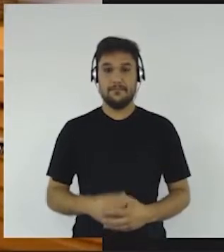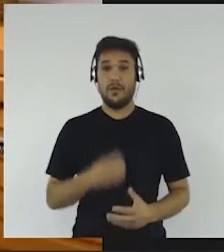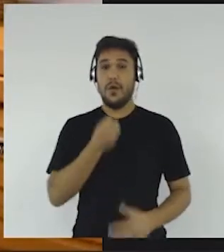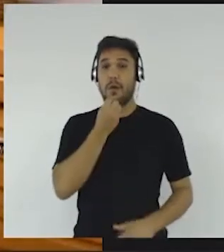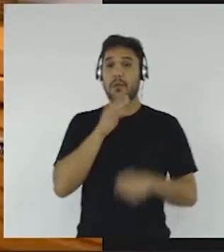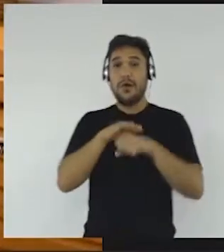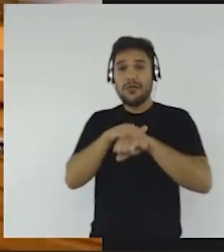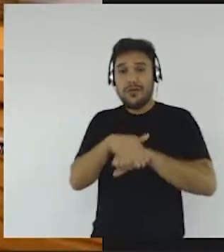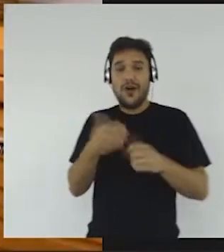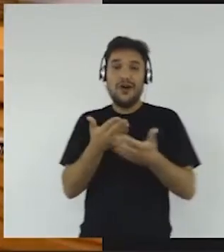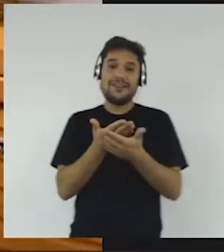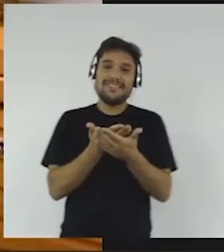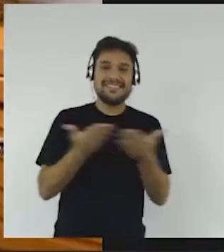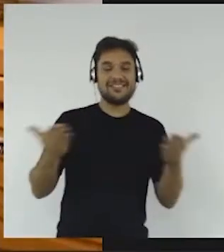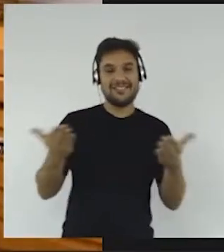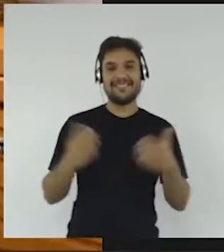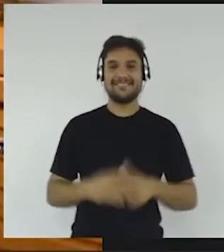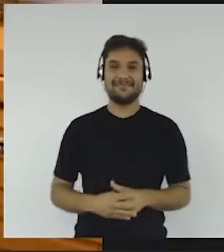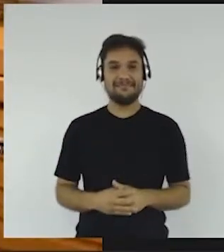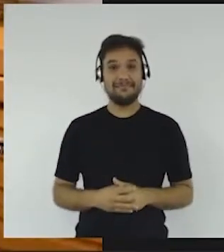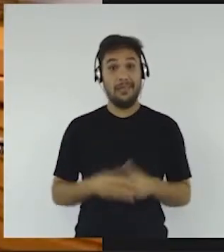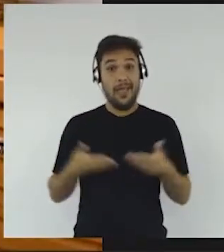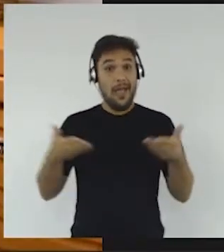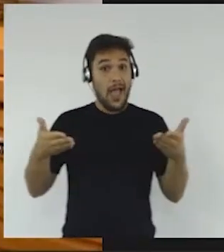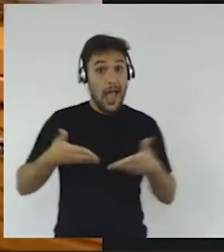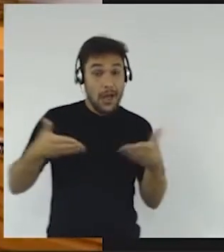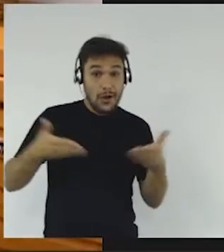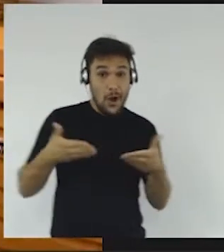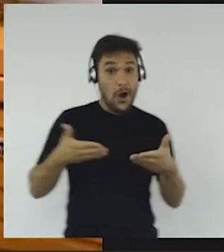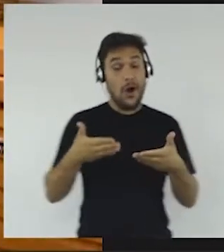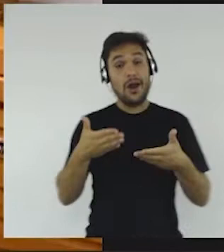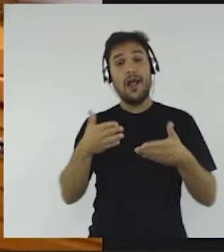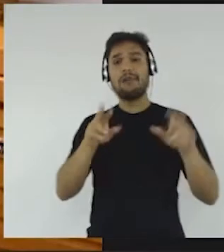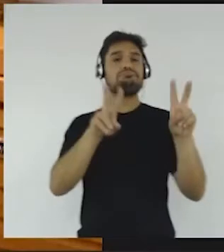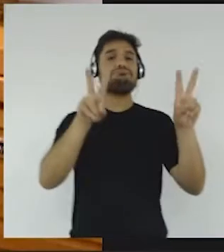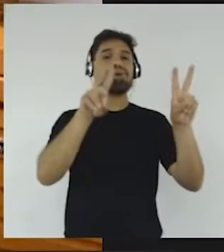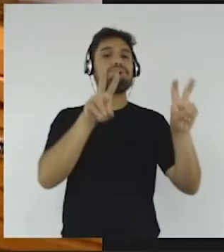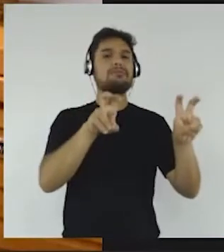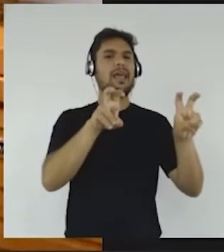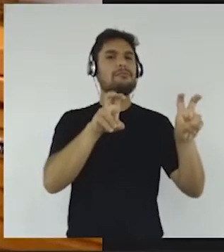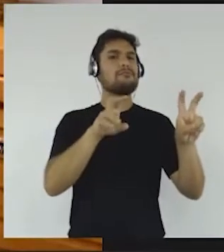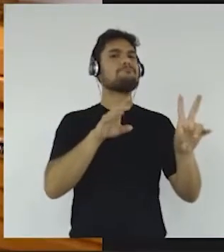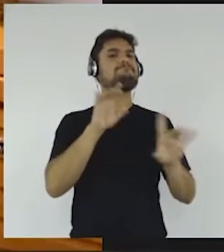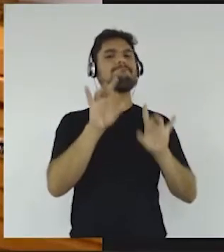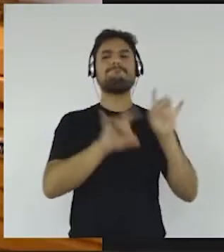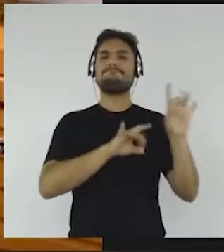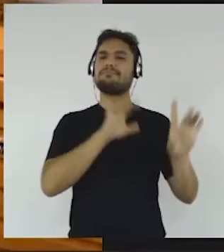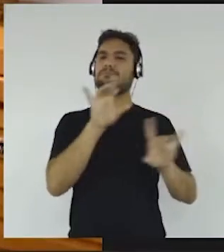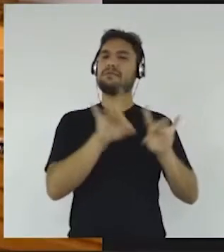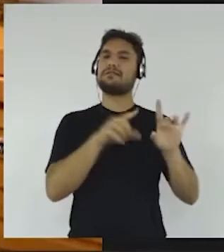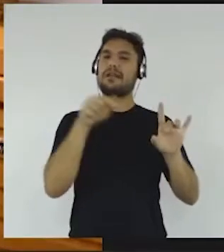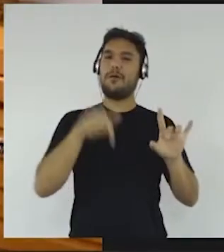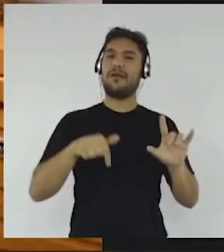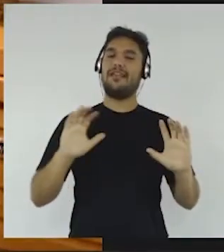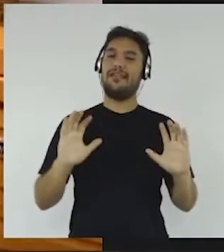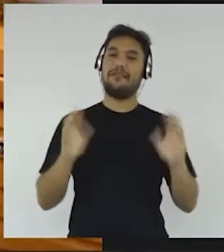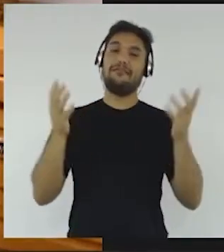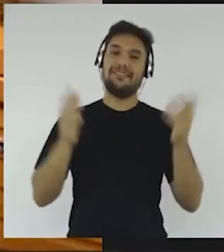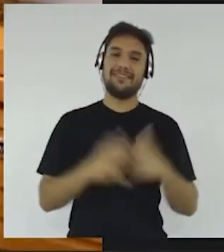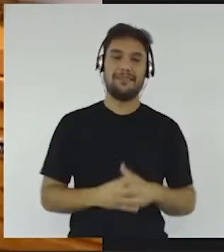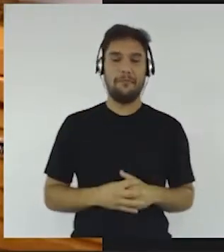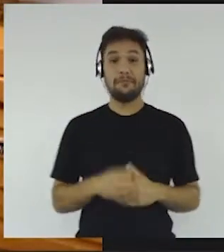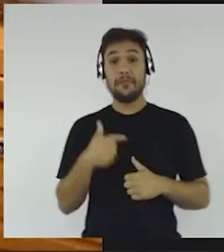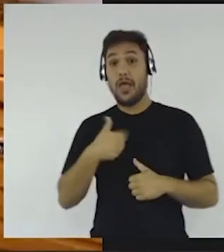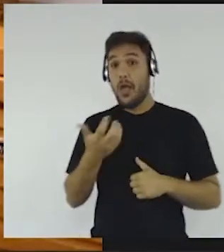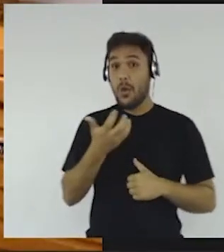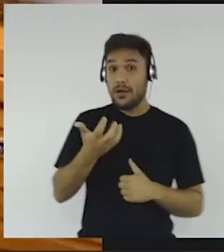Boa noite a todos. Estamos agora com um painel muito especial desse evento. Em primeiro lugar, eu